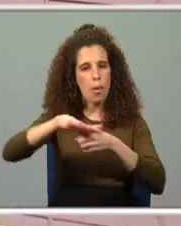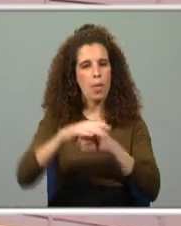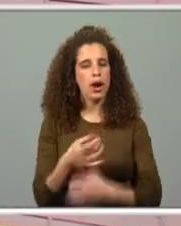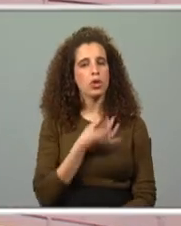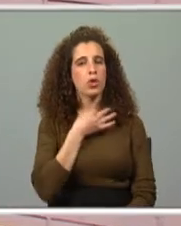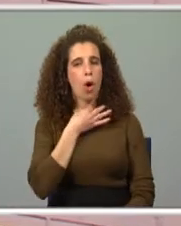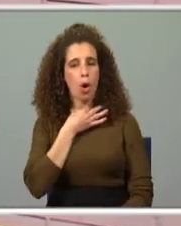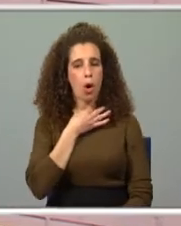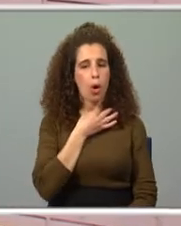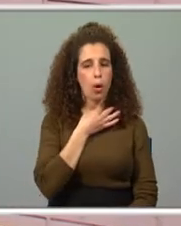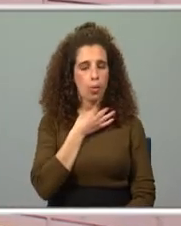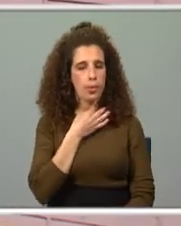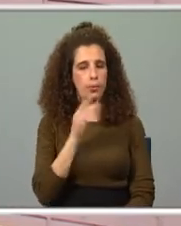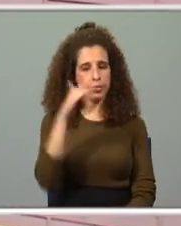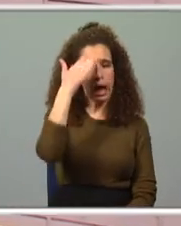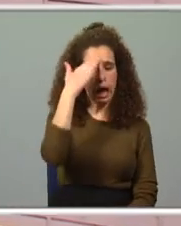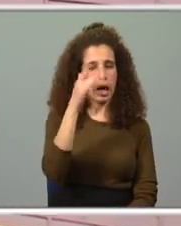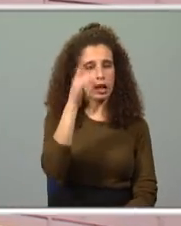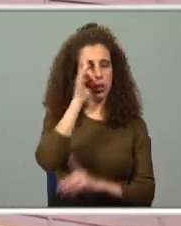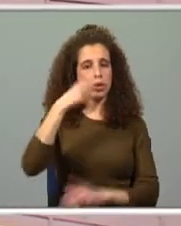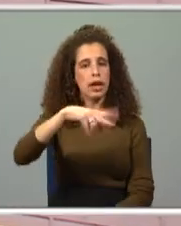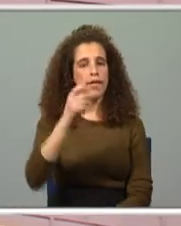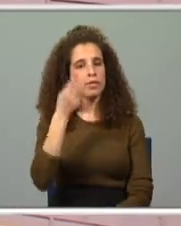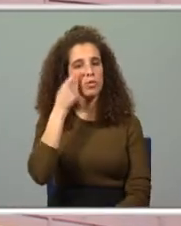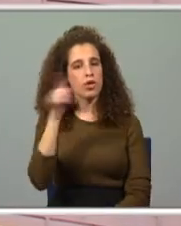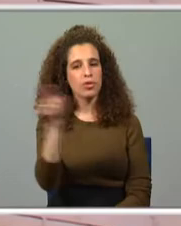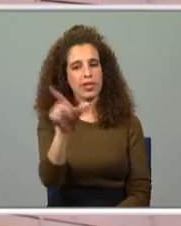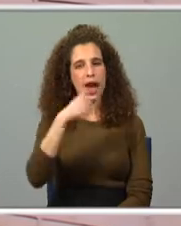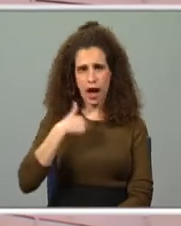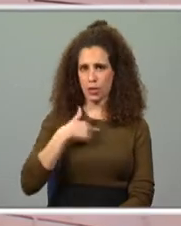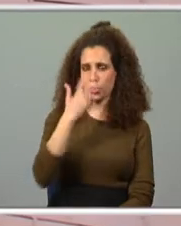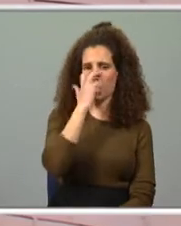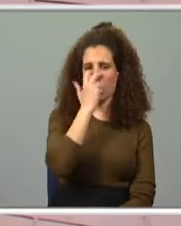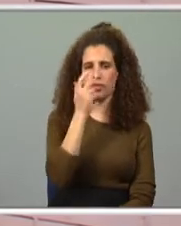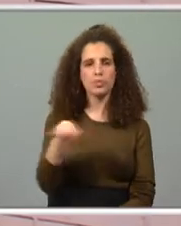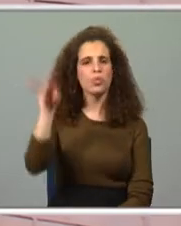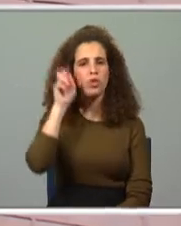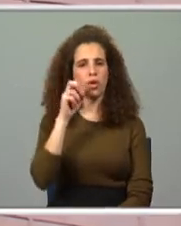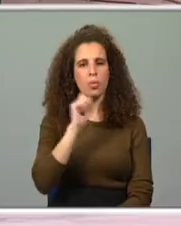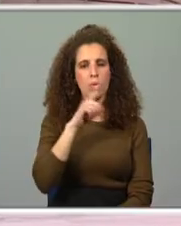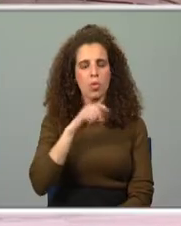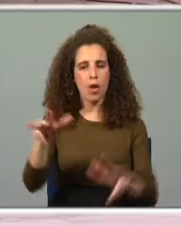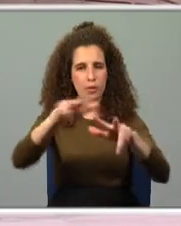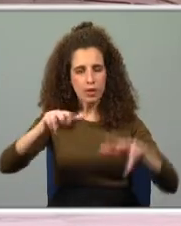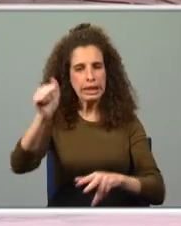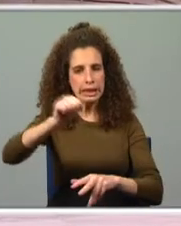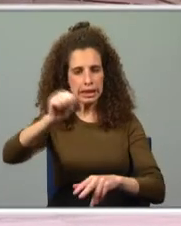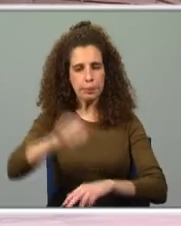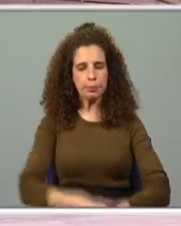acho que também a professora Ana vai conhecer e vocês também. Ai, eu estou curiosa. Vamos ouvir. Posso pôr o vídeo? Sim, sim, sim.